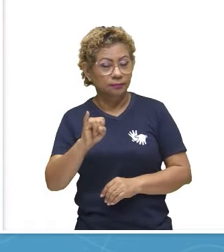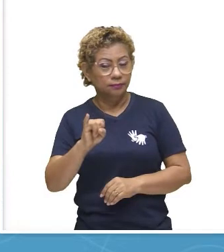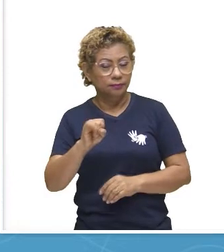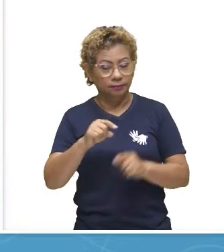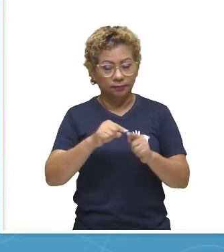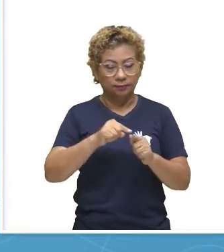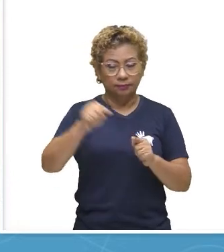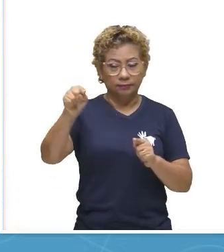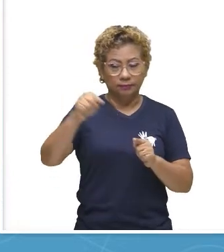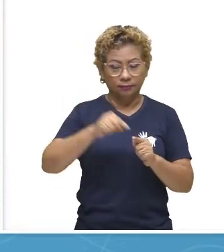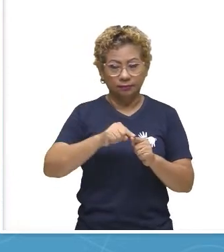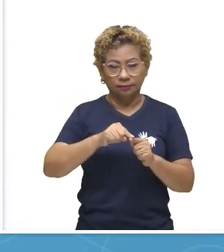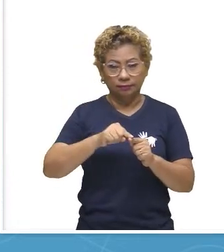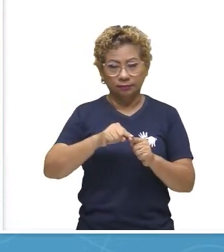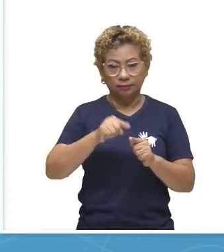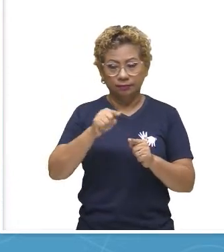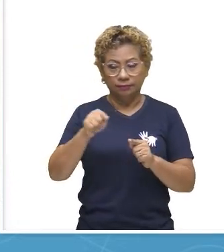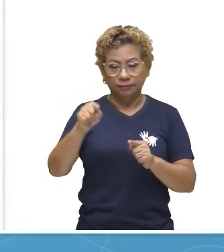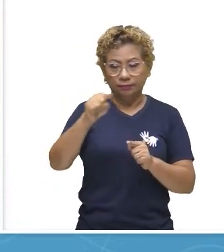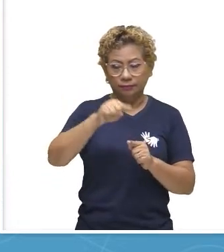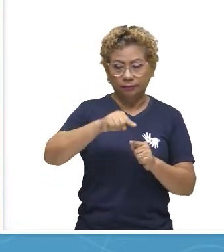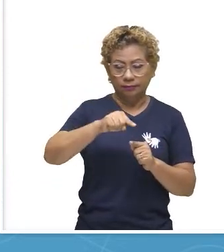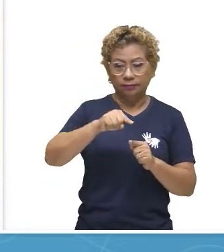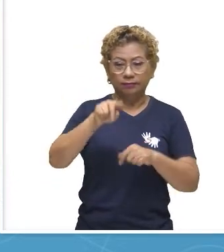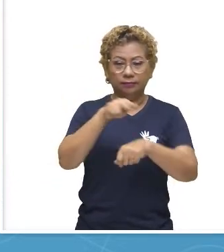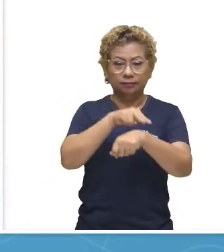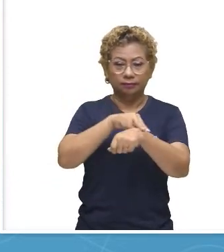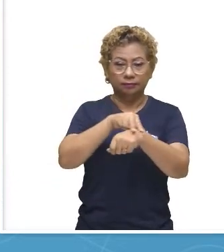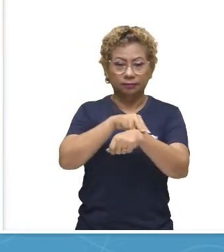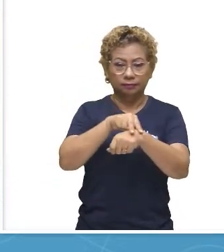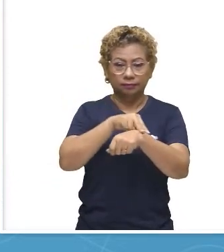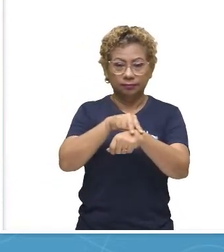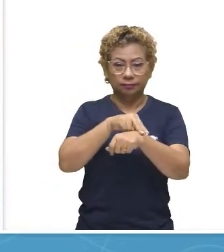verdinho aqui de cima, por exemplo,